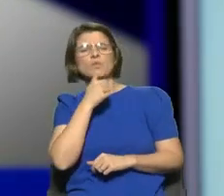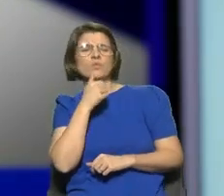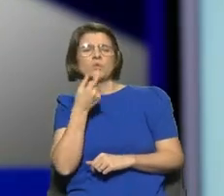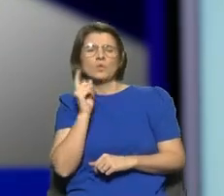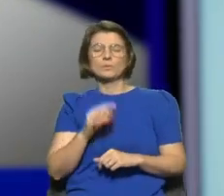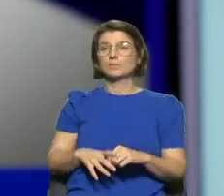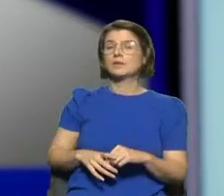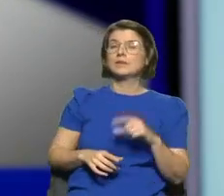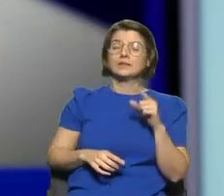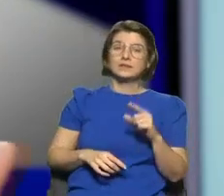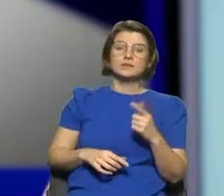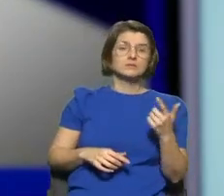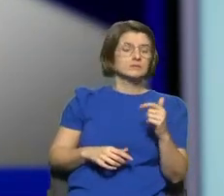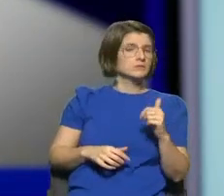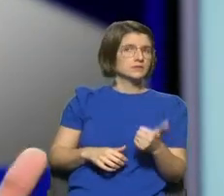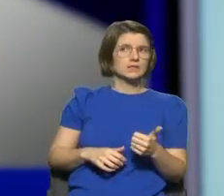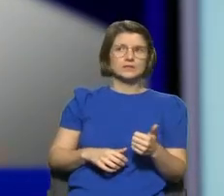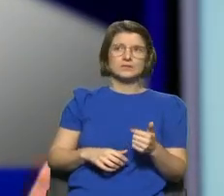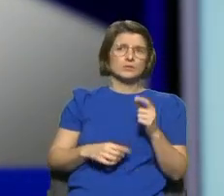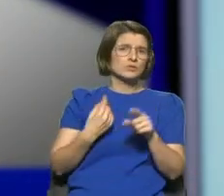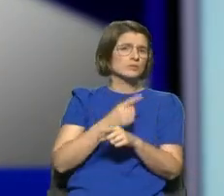mais correta o que verdadeiramente interessa são os assuntos